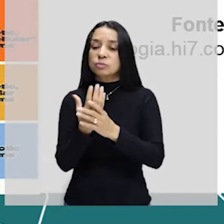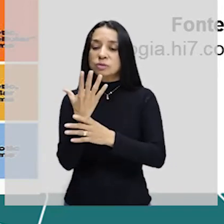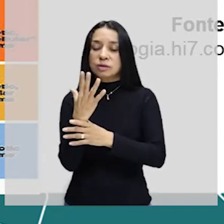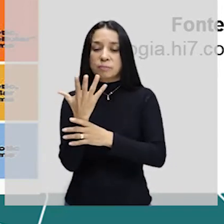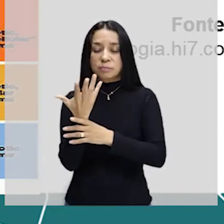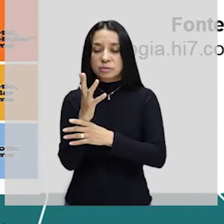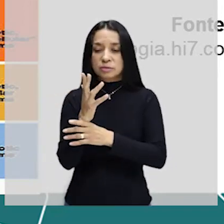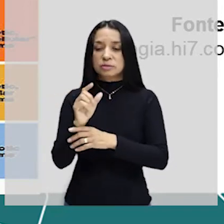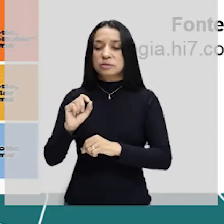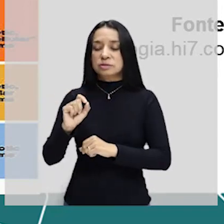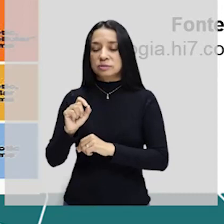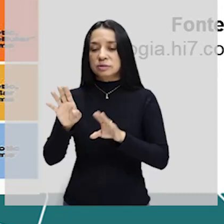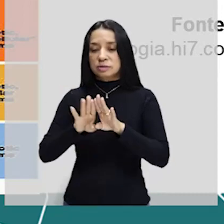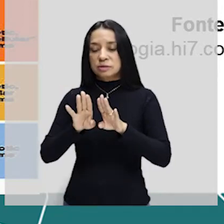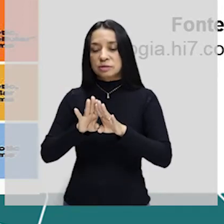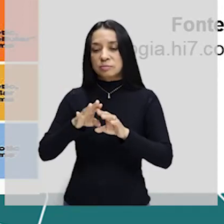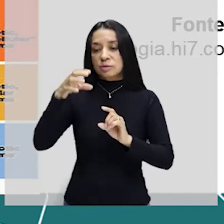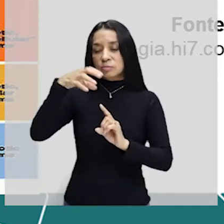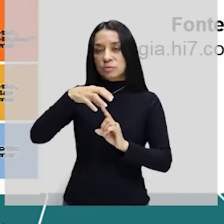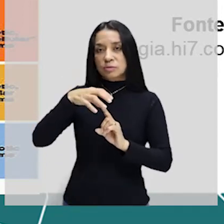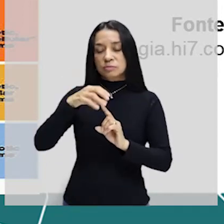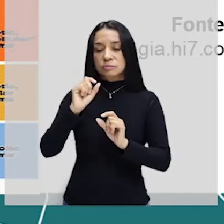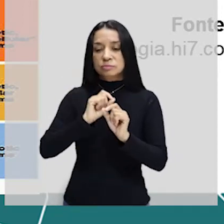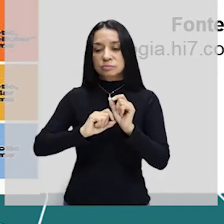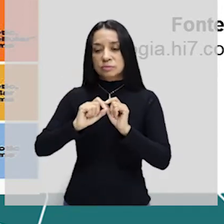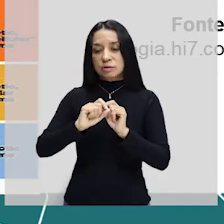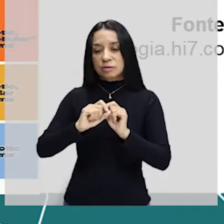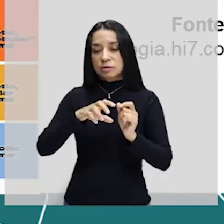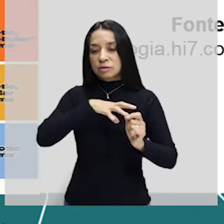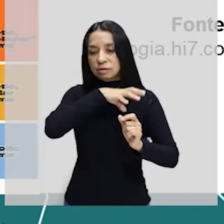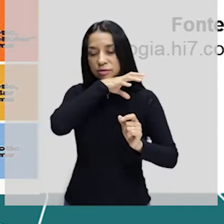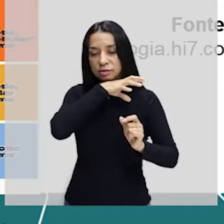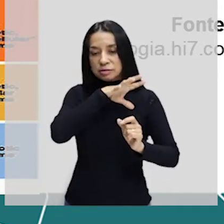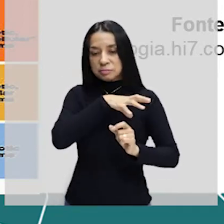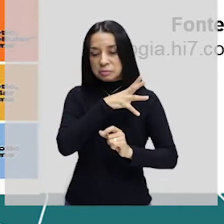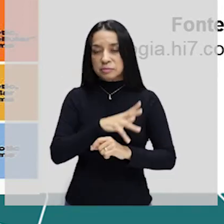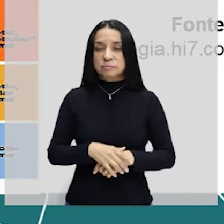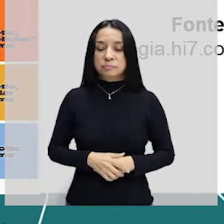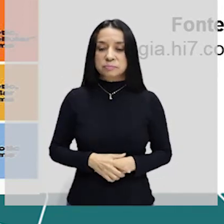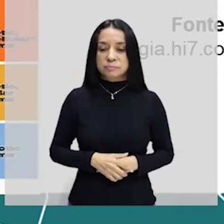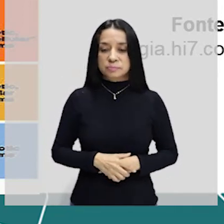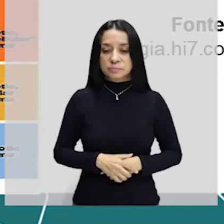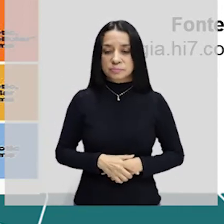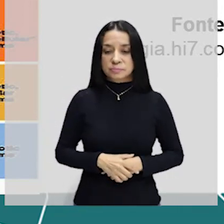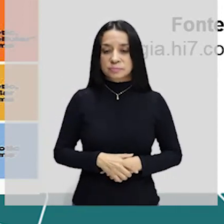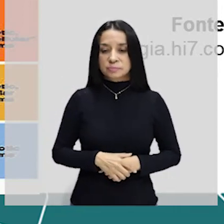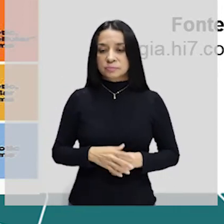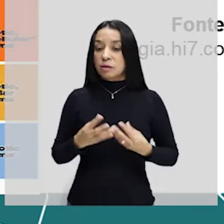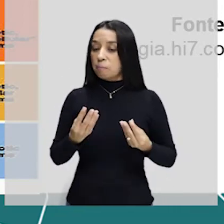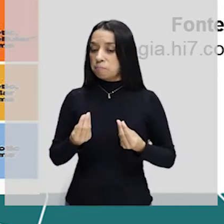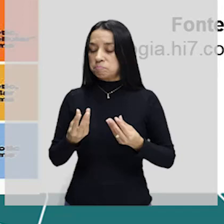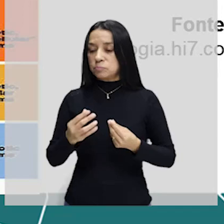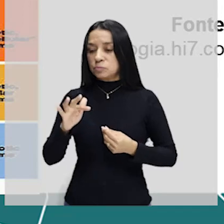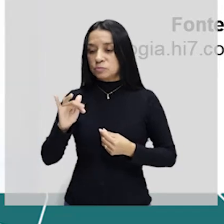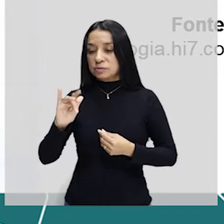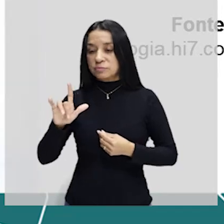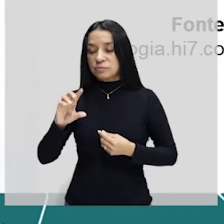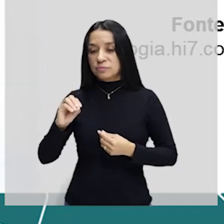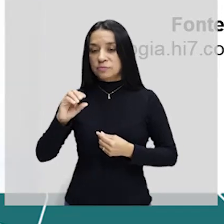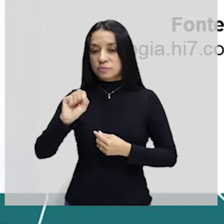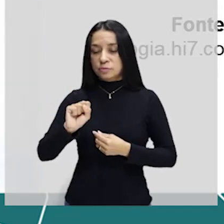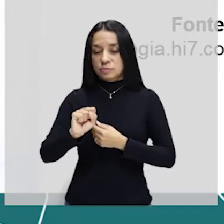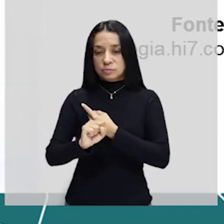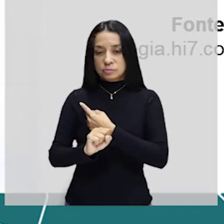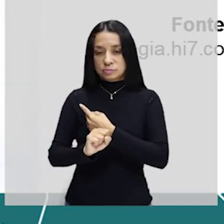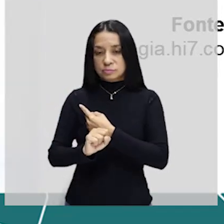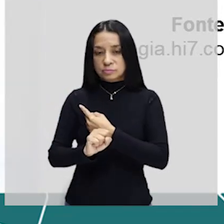animalia. Então, esse aqui é o reino ao qual pertence o ser humano. Agora, dentro do reino animalia tem muitos filos. Qual filo? O filo vai